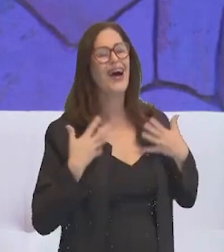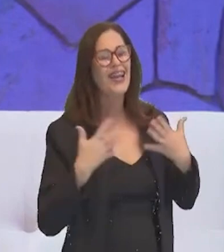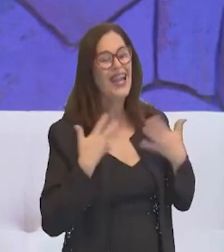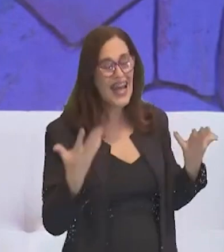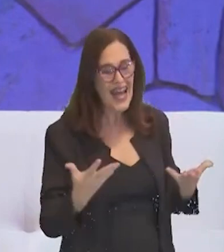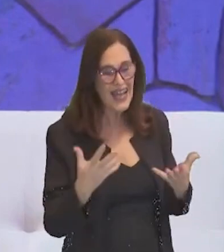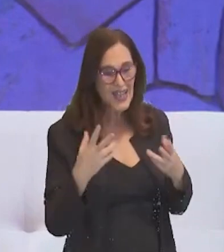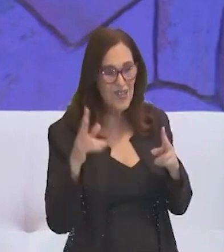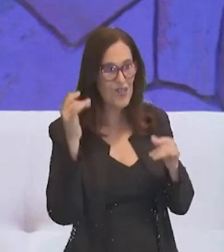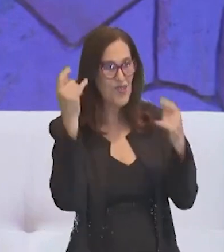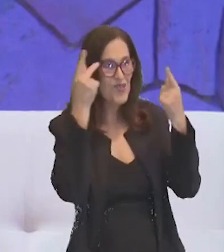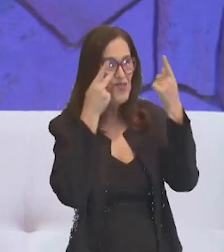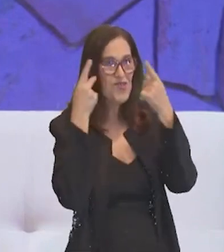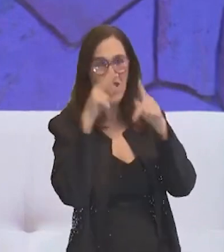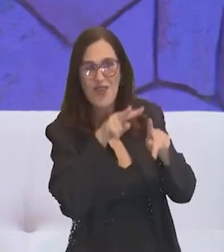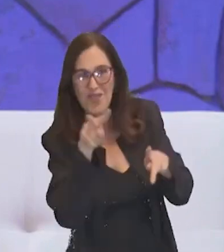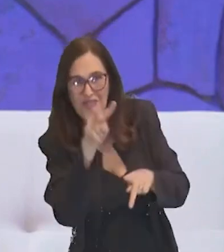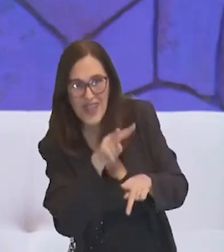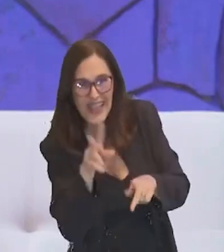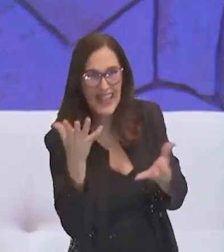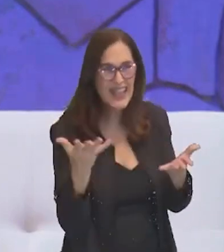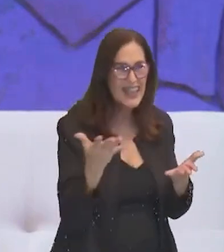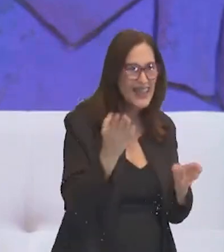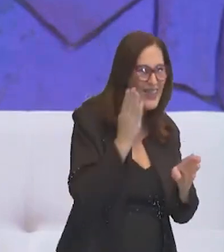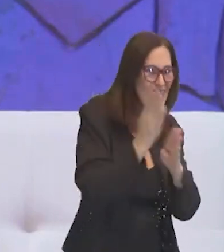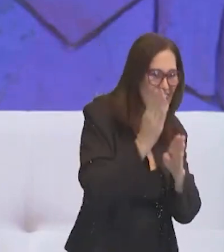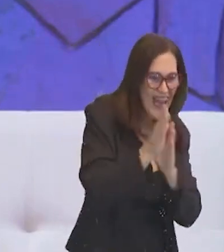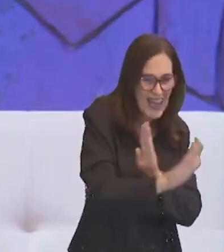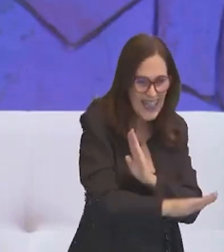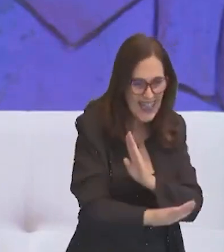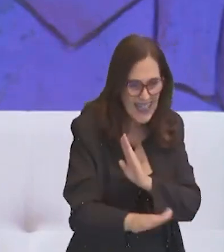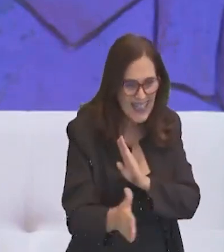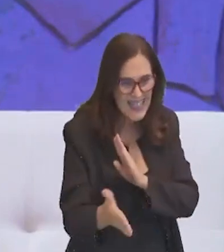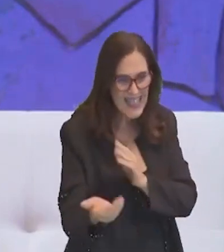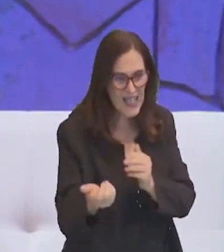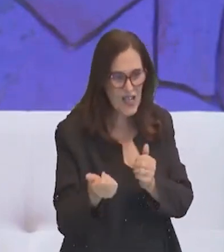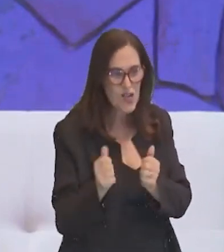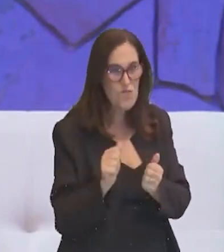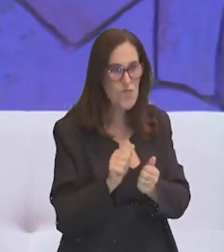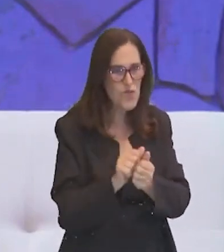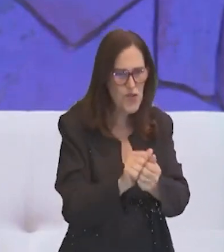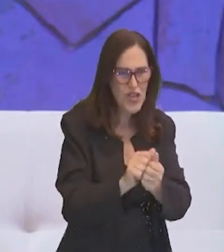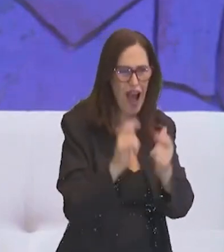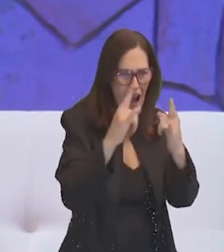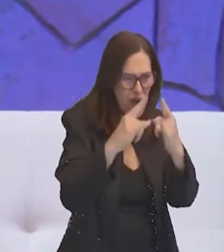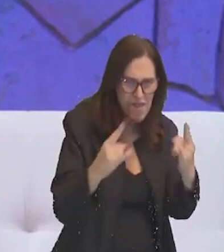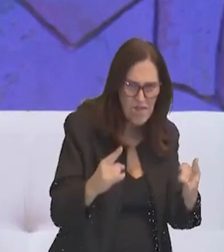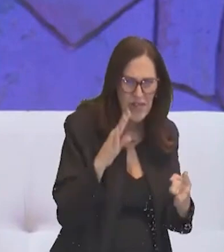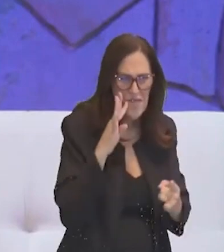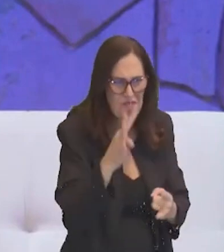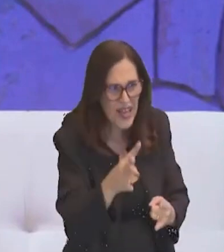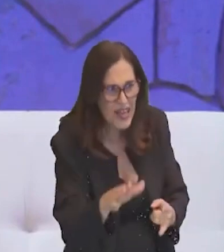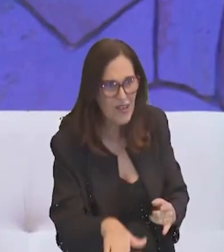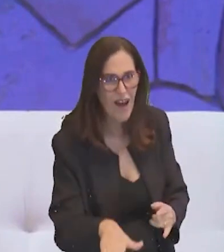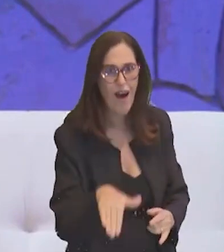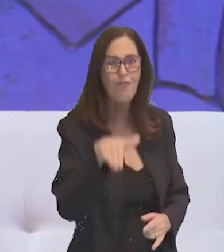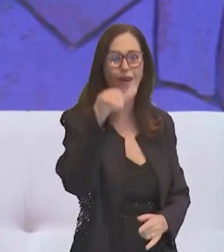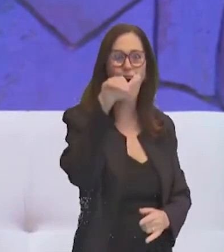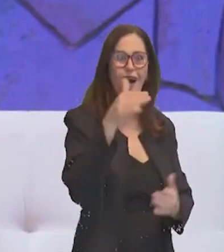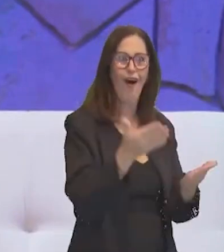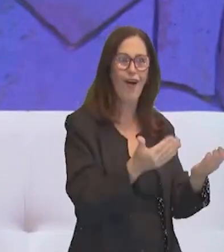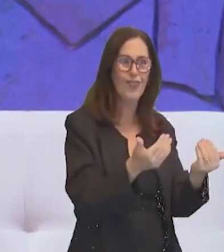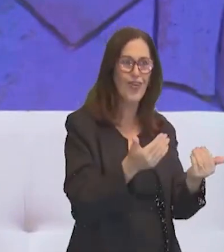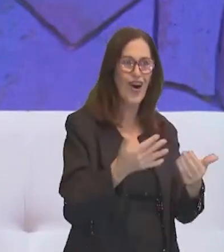o meu coração encontrar algumas crianças que eu pude acompanhar em acampamentos já como jovens. Me